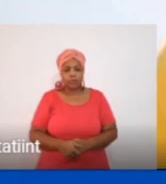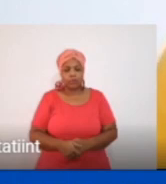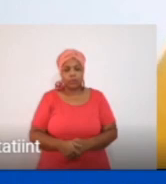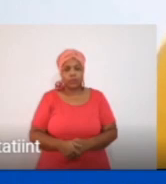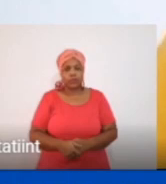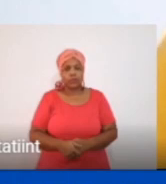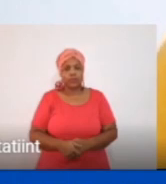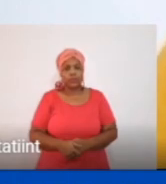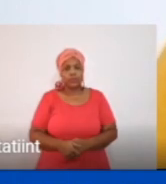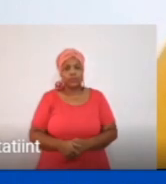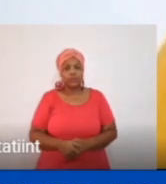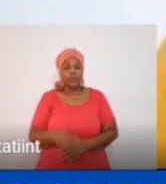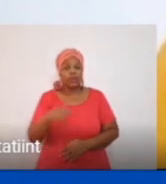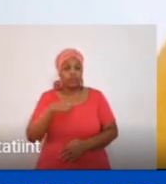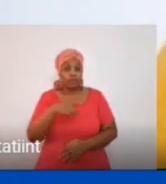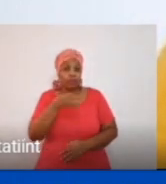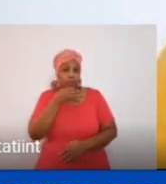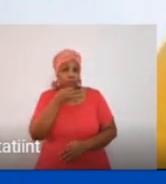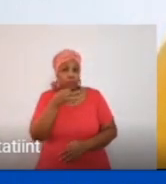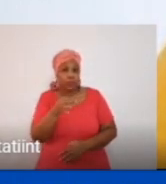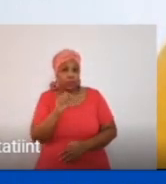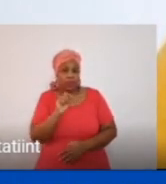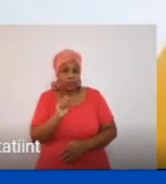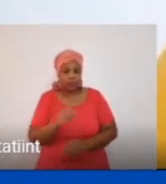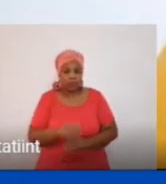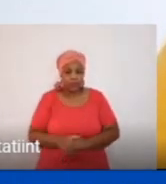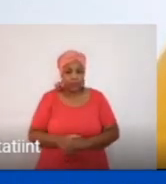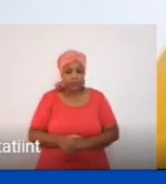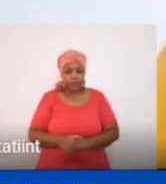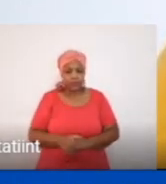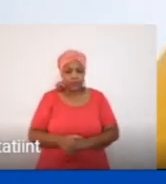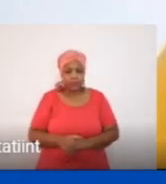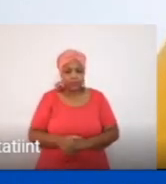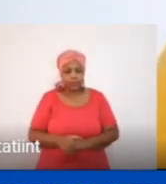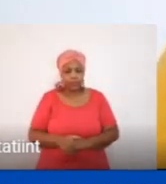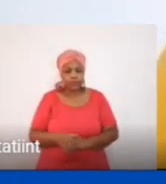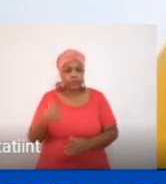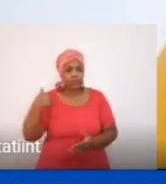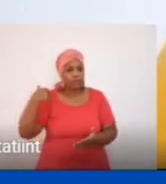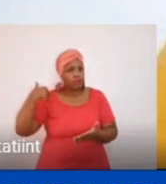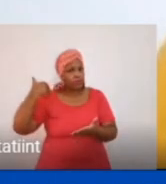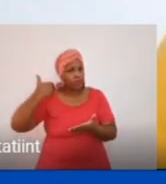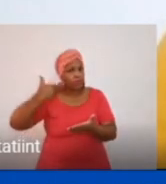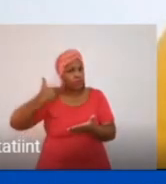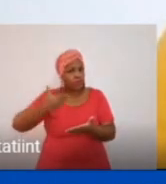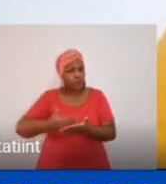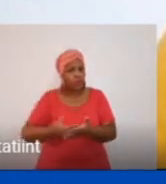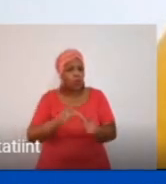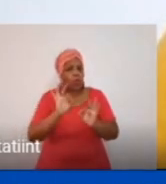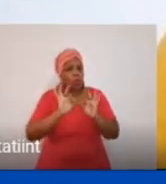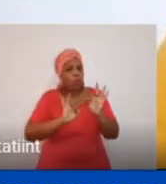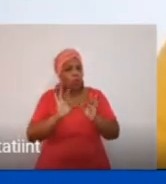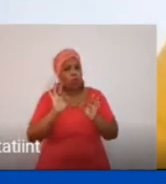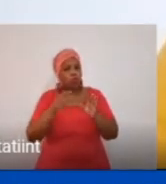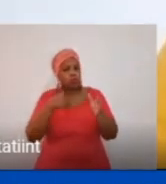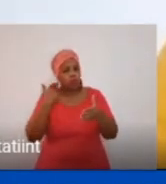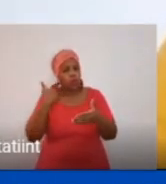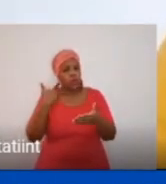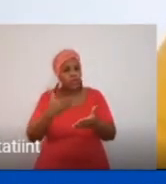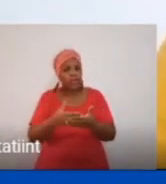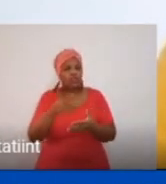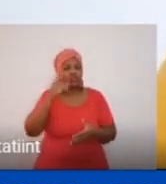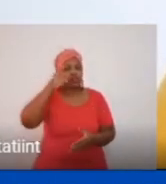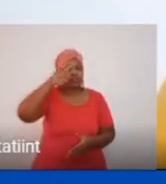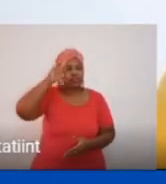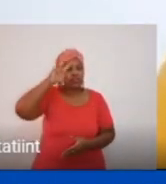Primeiro que eu acho que nesse processo de